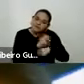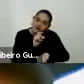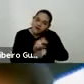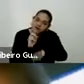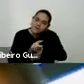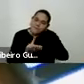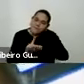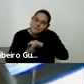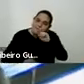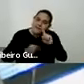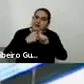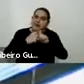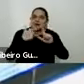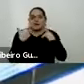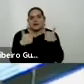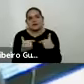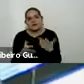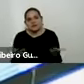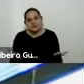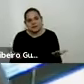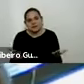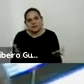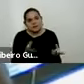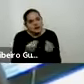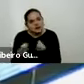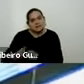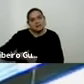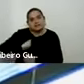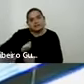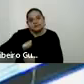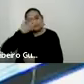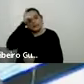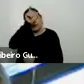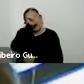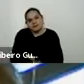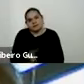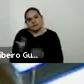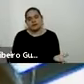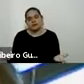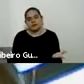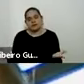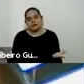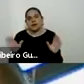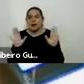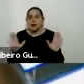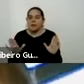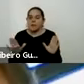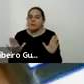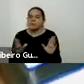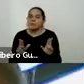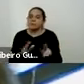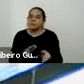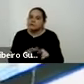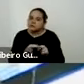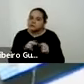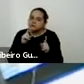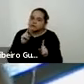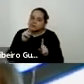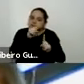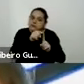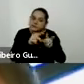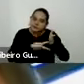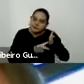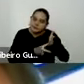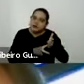de vida e todo mundo melhorar. Com base nessa linha de ação, o sindicato se organizou e vem